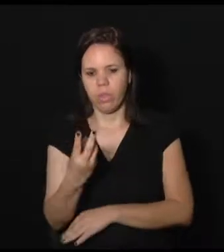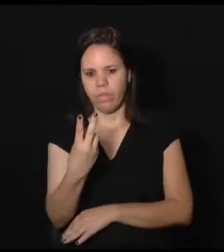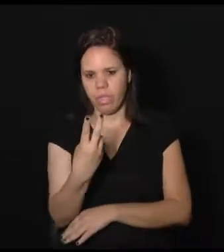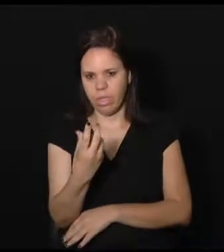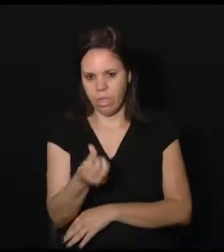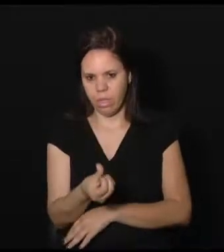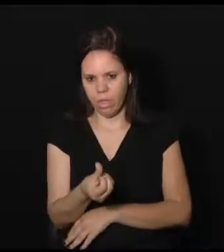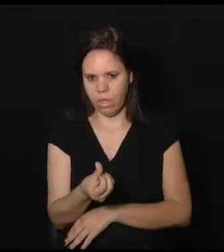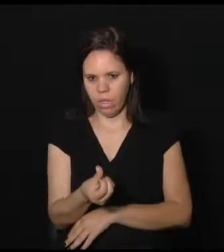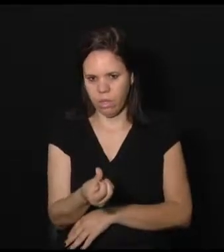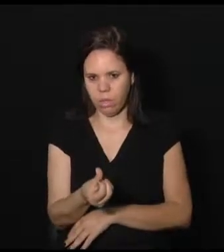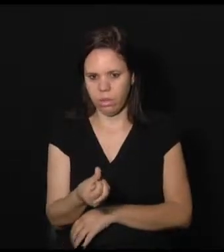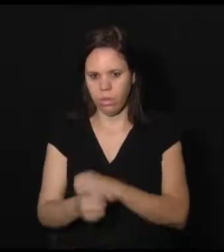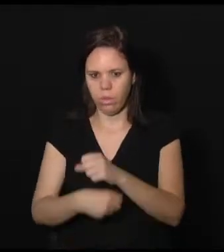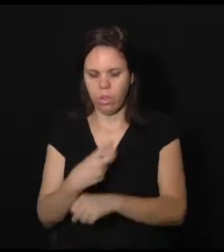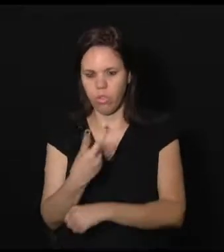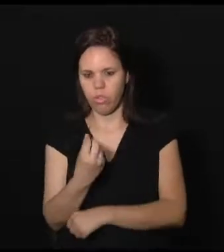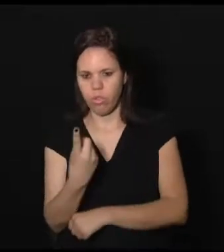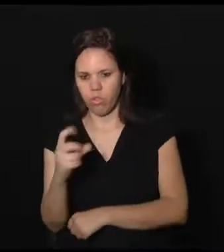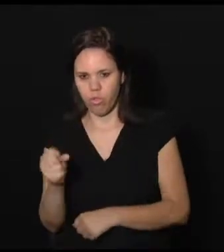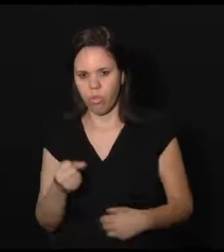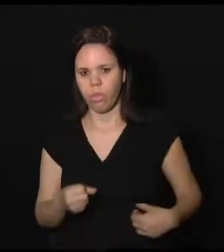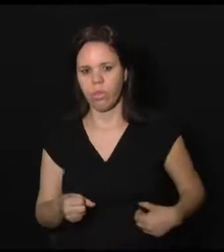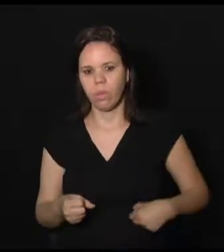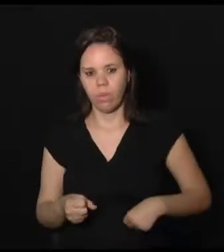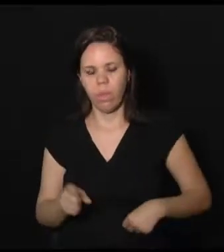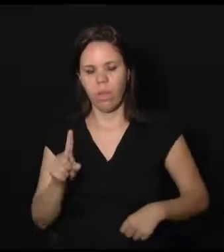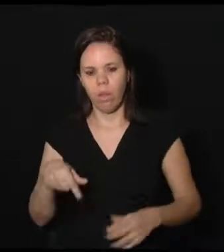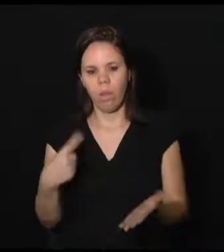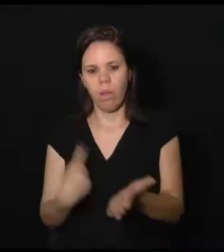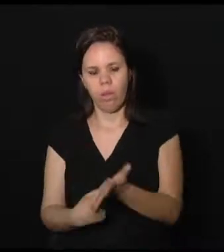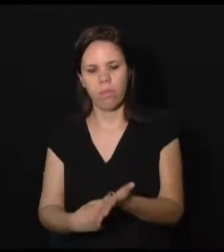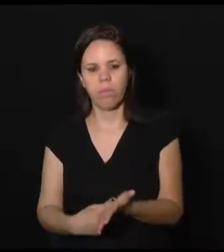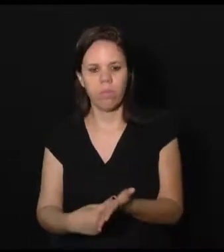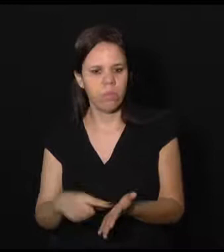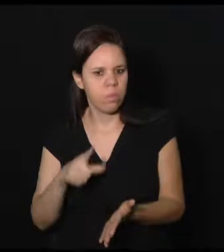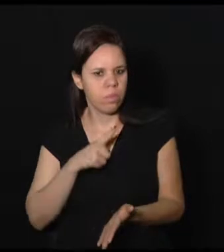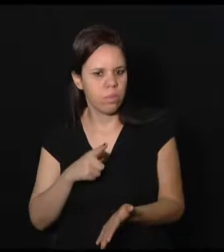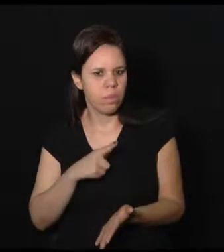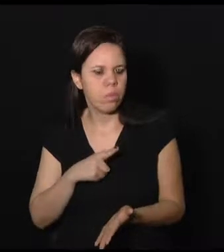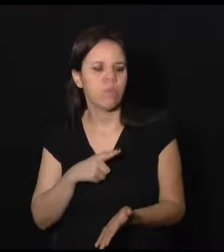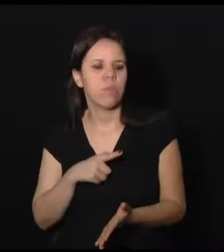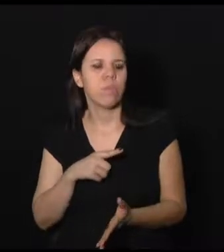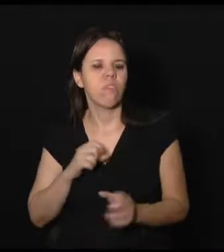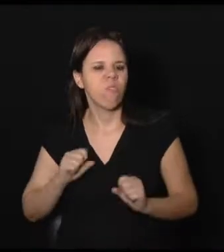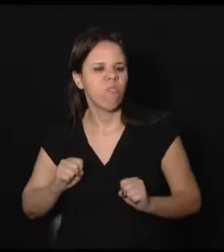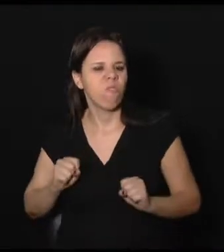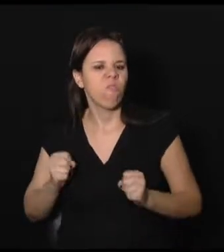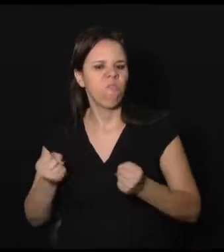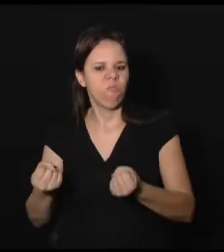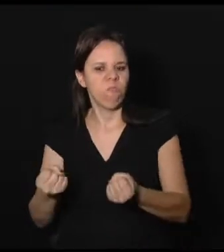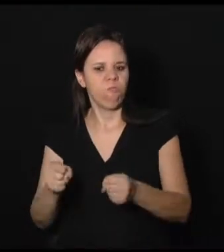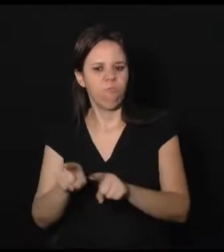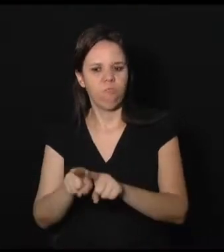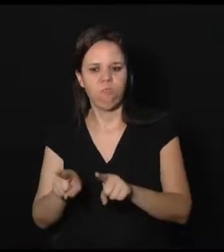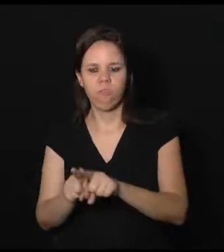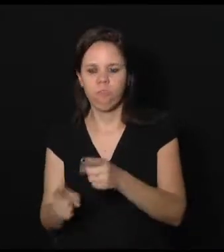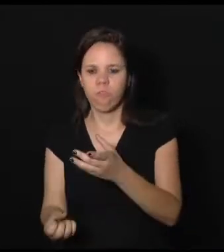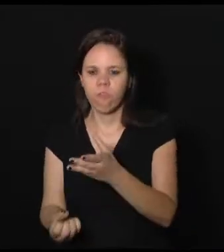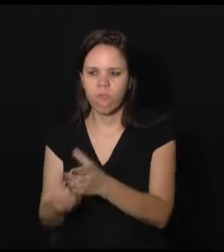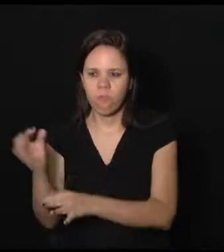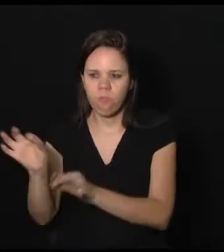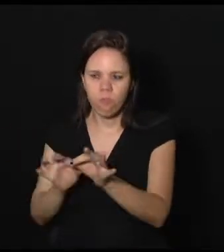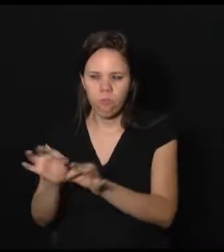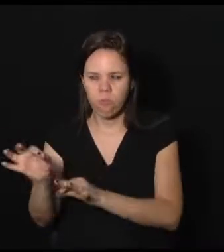9.326 de 2018. Então, é um acordo que tem entre os braços a criação a busca